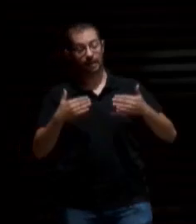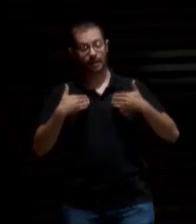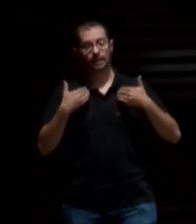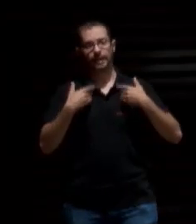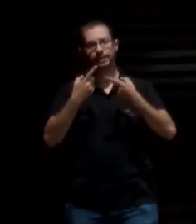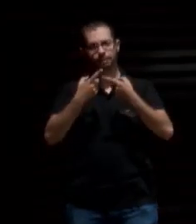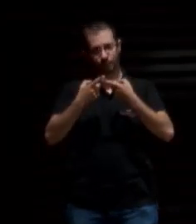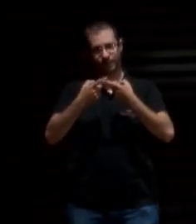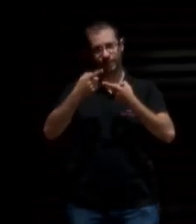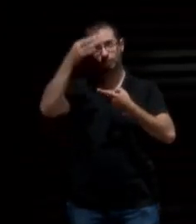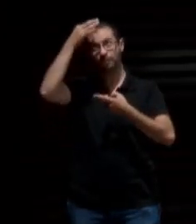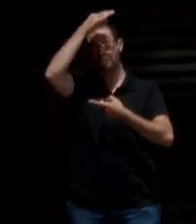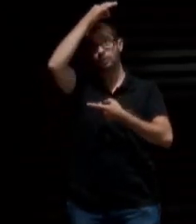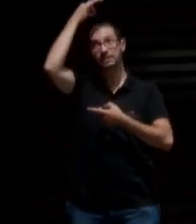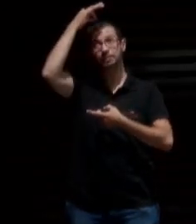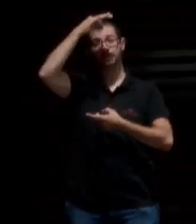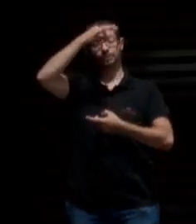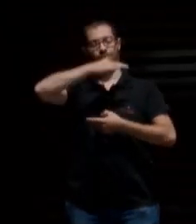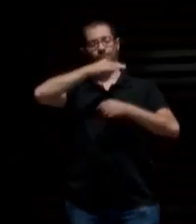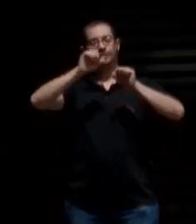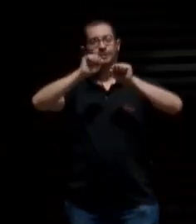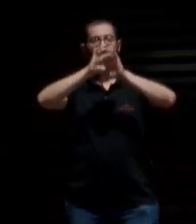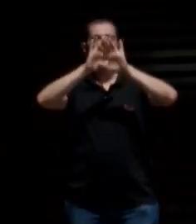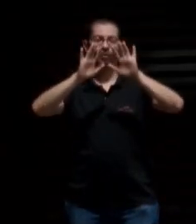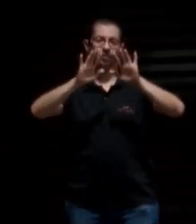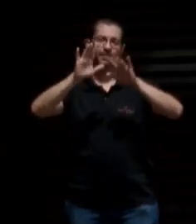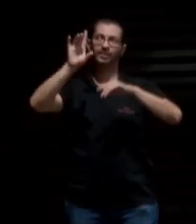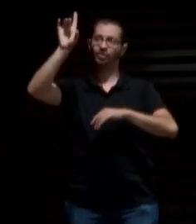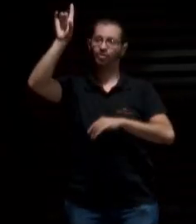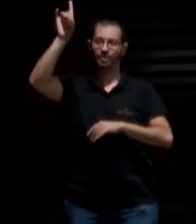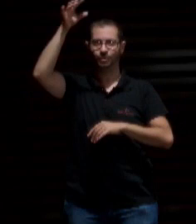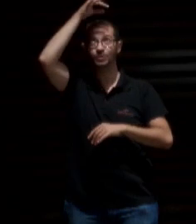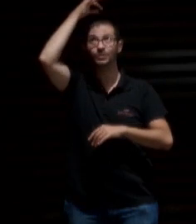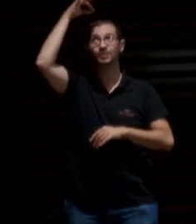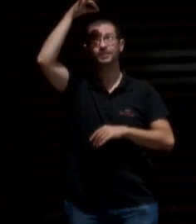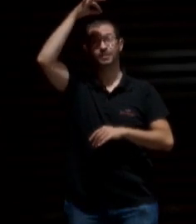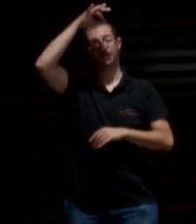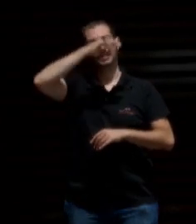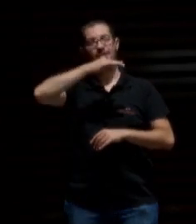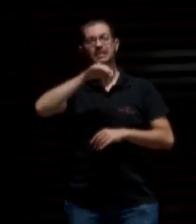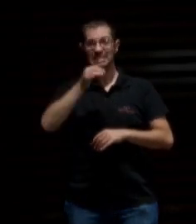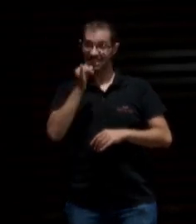da glória e de Deus. Se pelo nome de Cristo